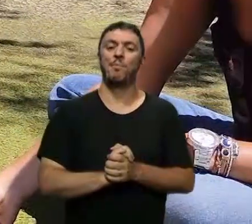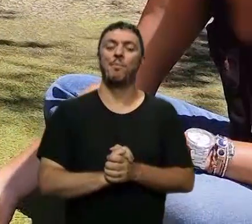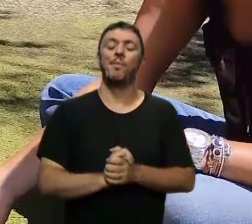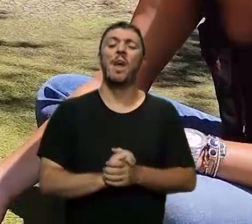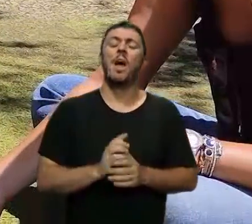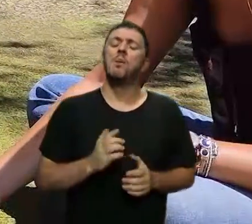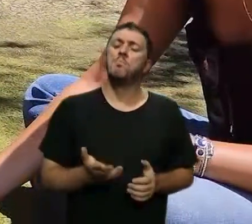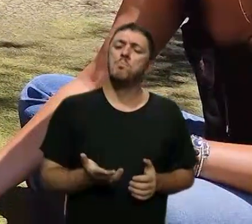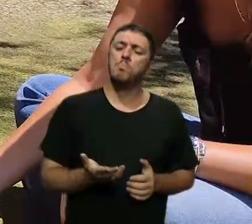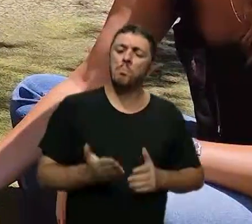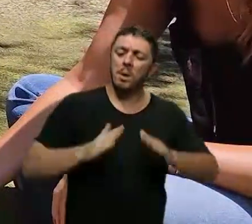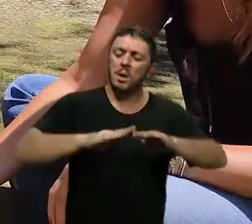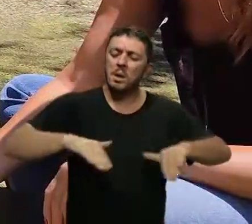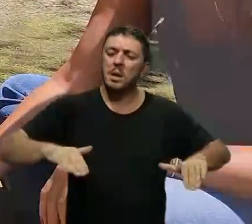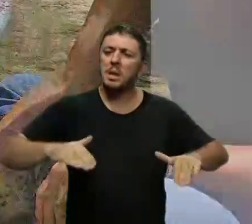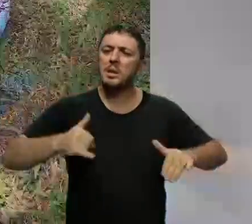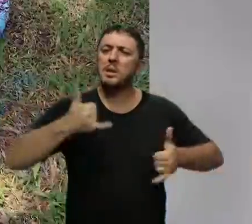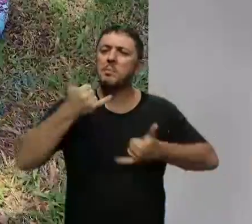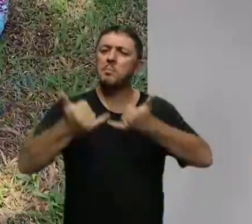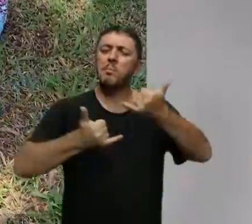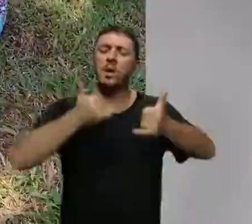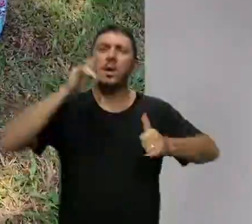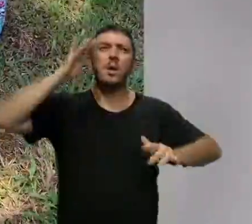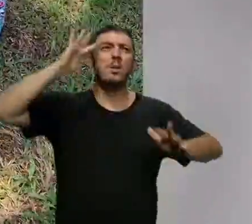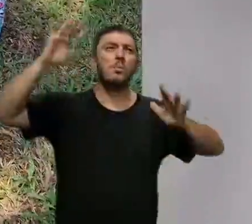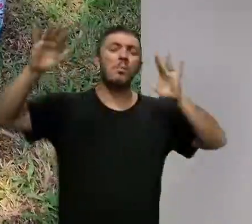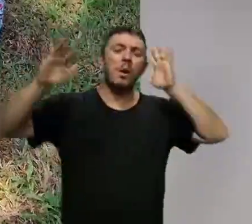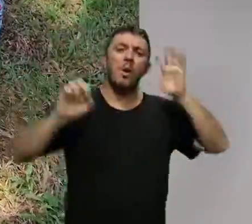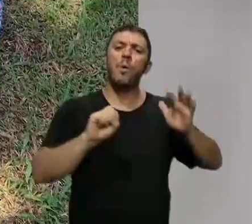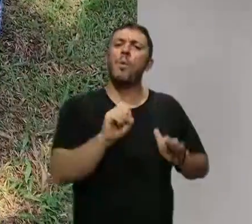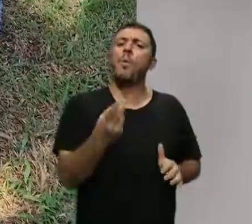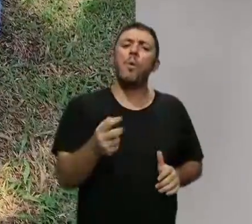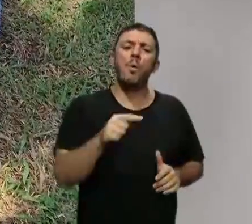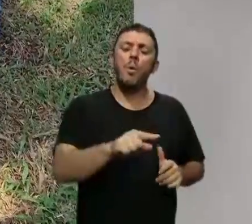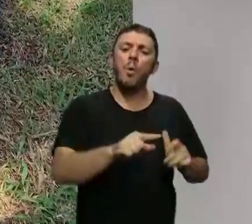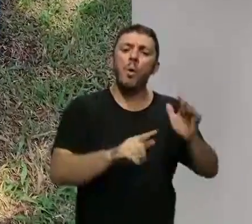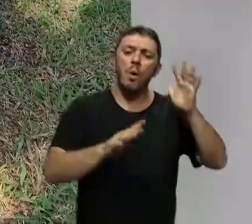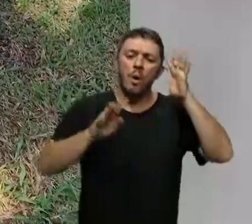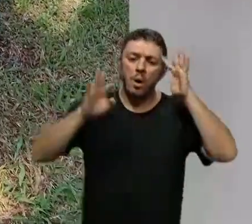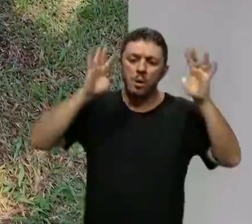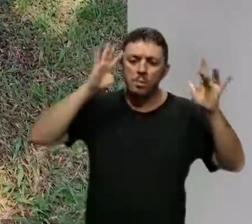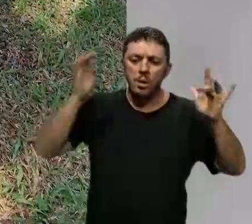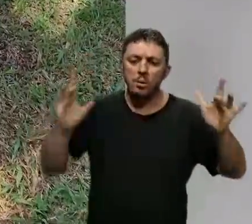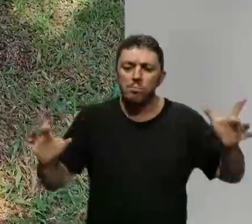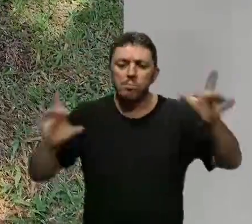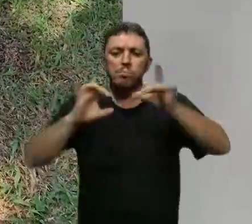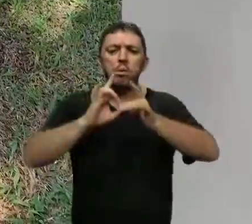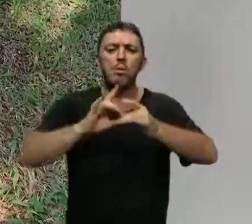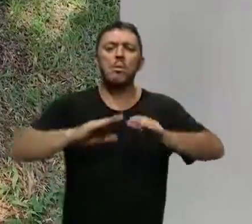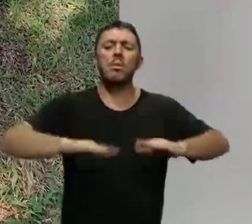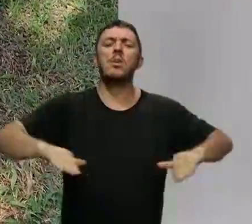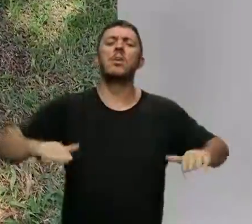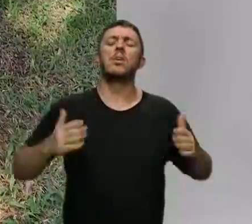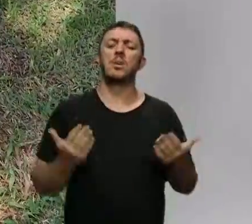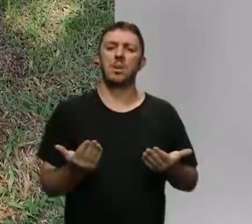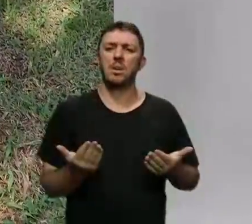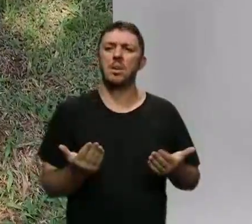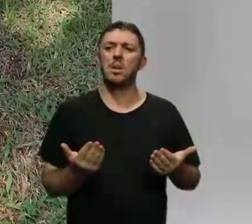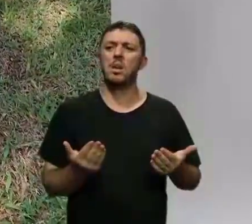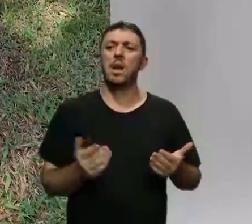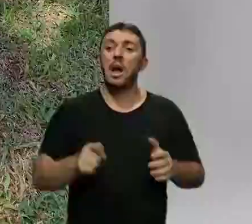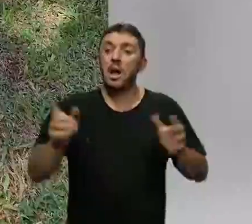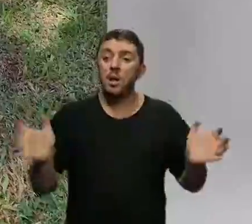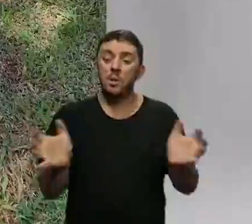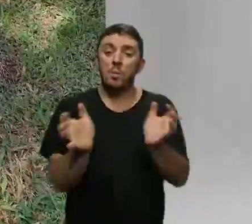é a imaginação que brinca com a criança? A equipe escolar da EMEB, professora Ana Pontes Chagas, procurou destacar sugestões